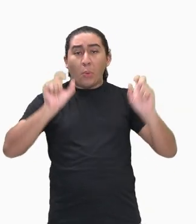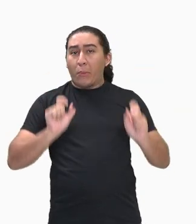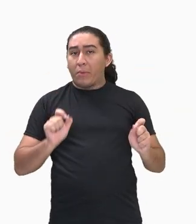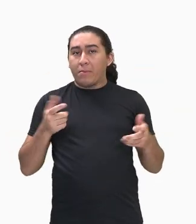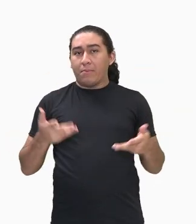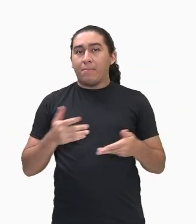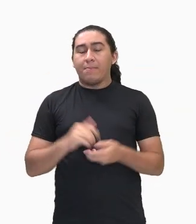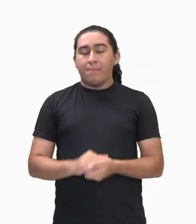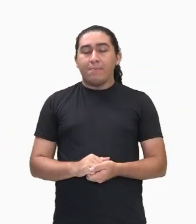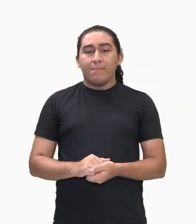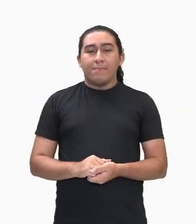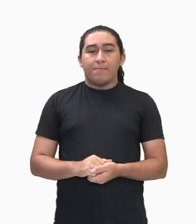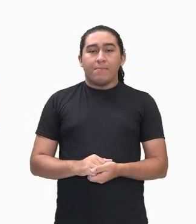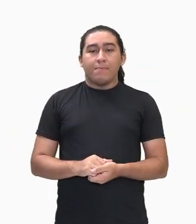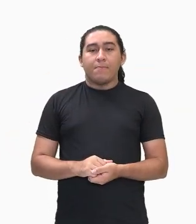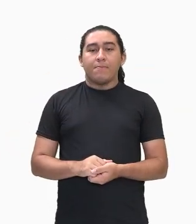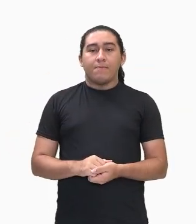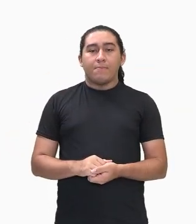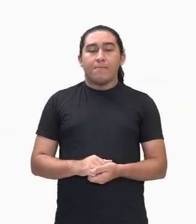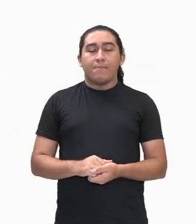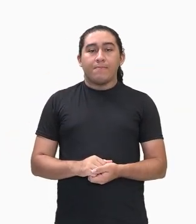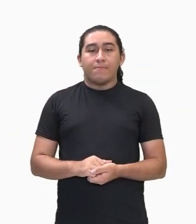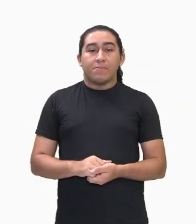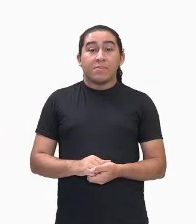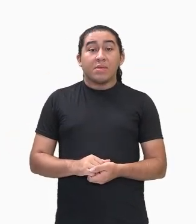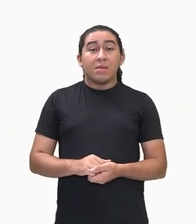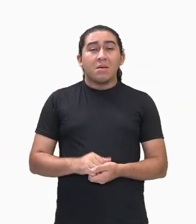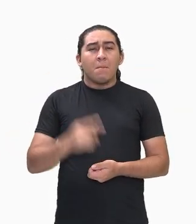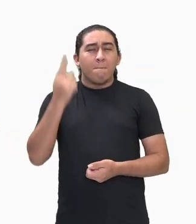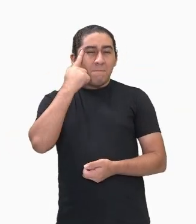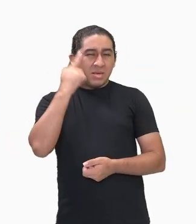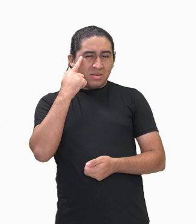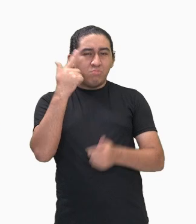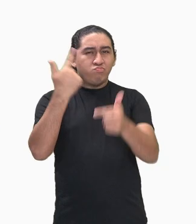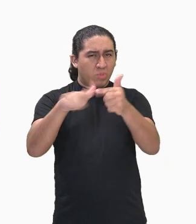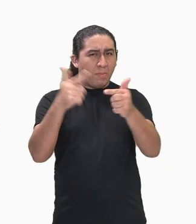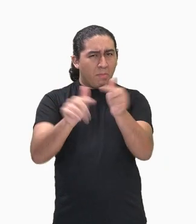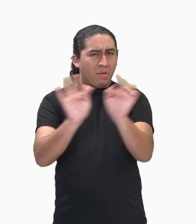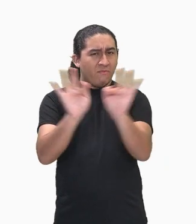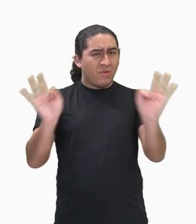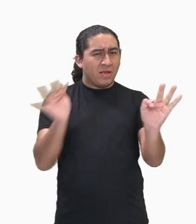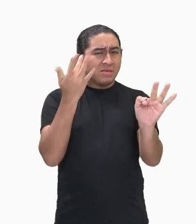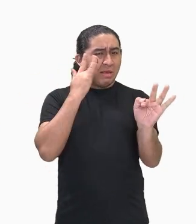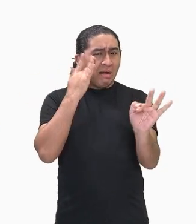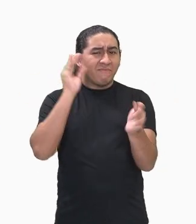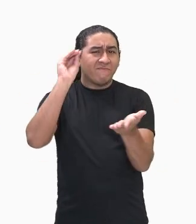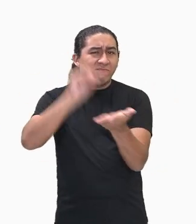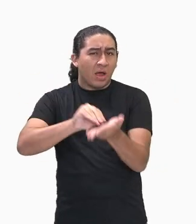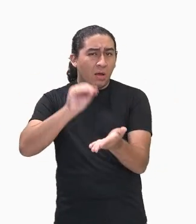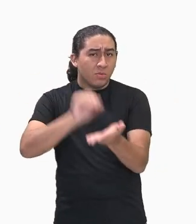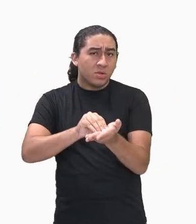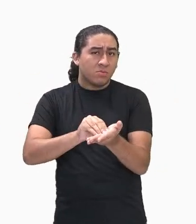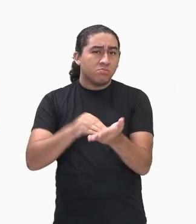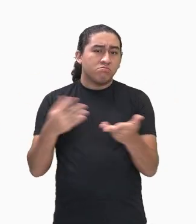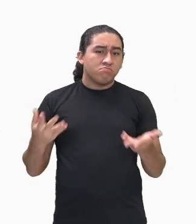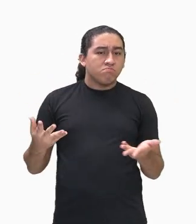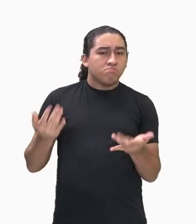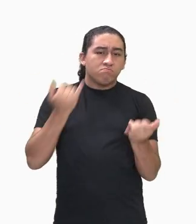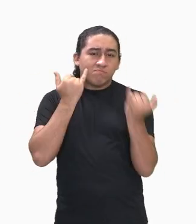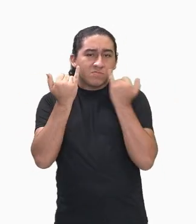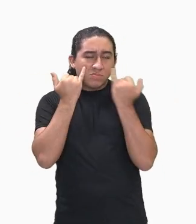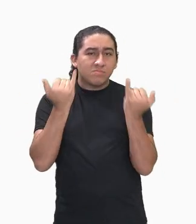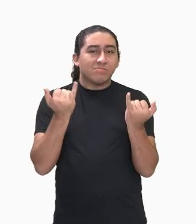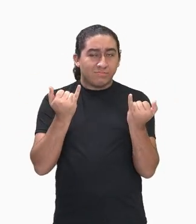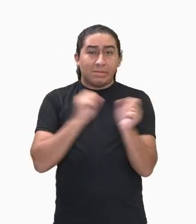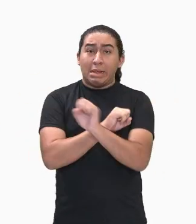frase? Então, tem um problema nesta frase? Será que está faltando algo? É claro